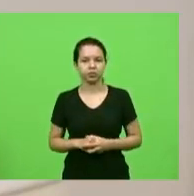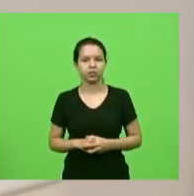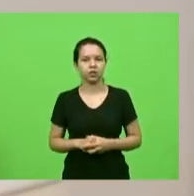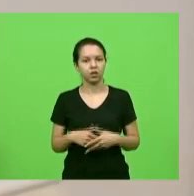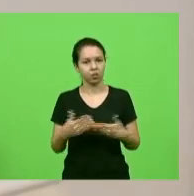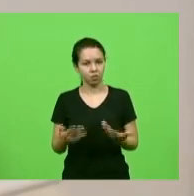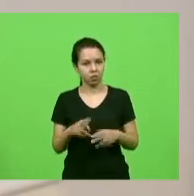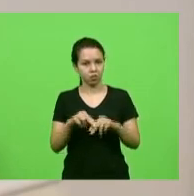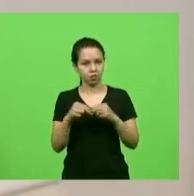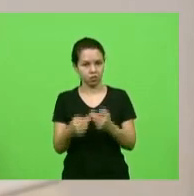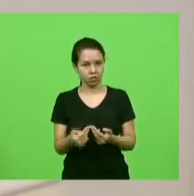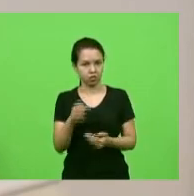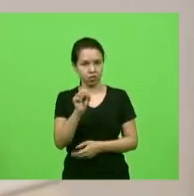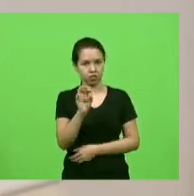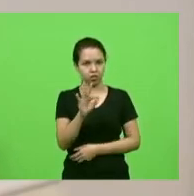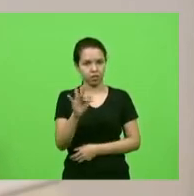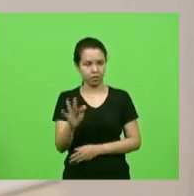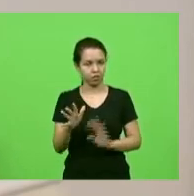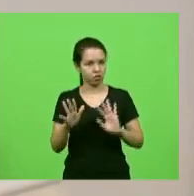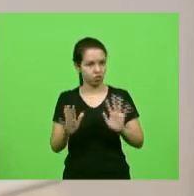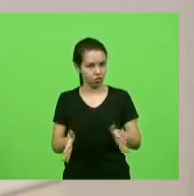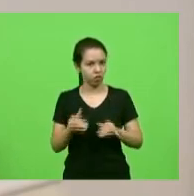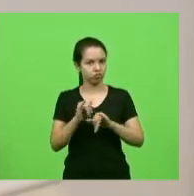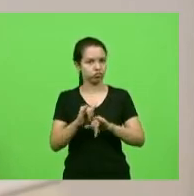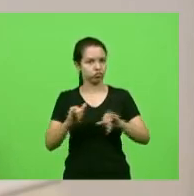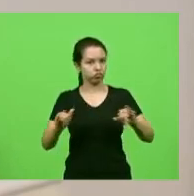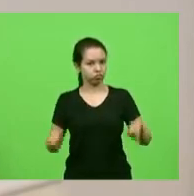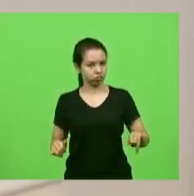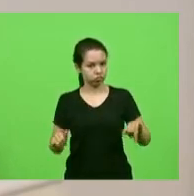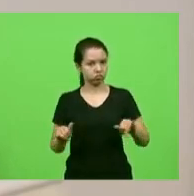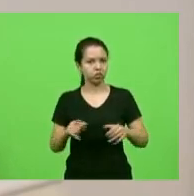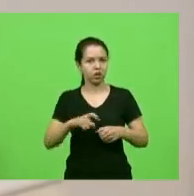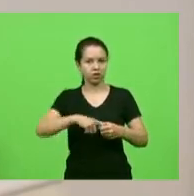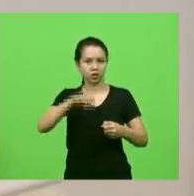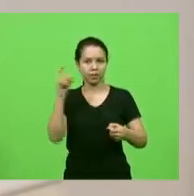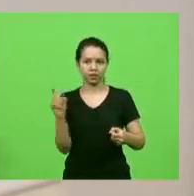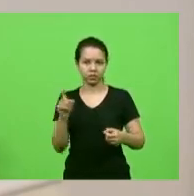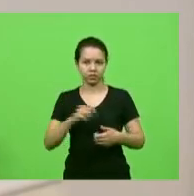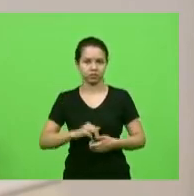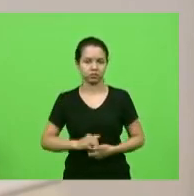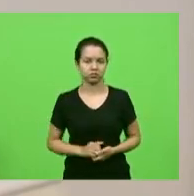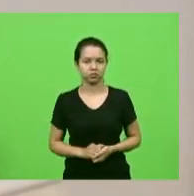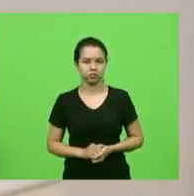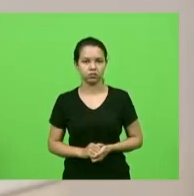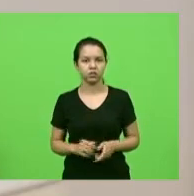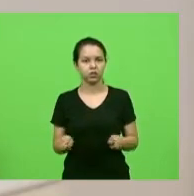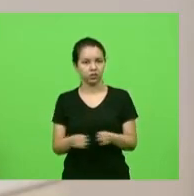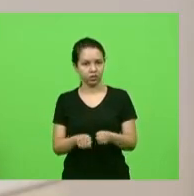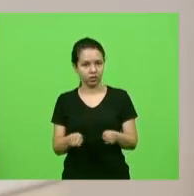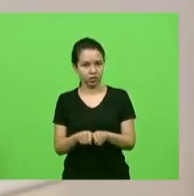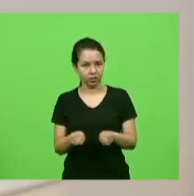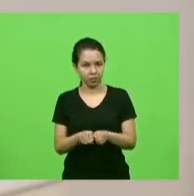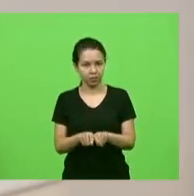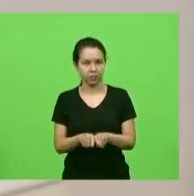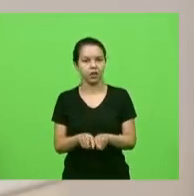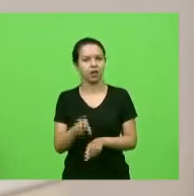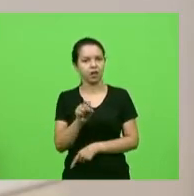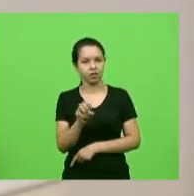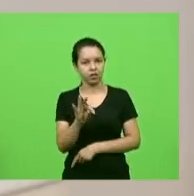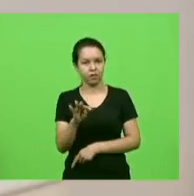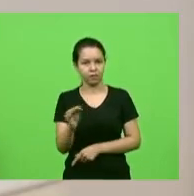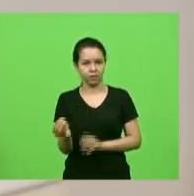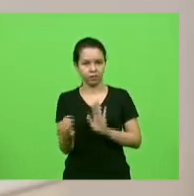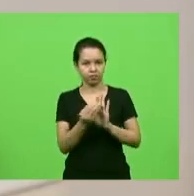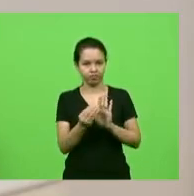já teve a oportunidade de se manifestar reiterando sua independência. E eu transcrevo as decisões do STF. Em